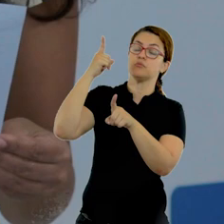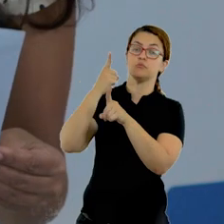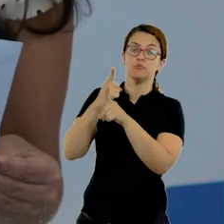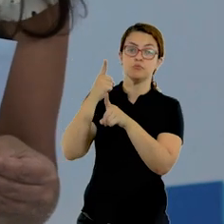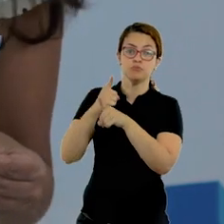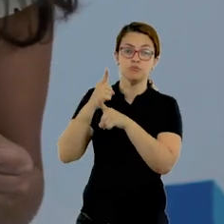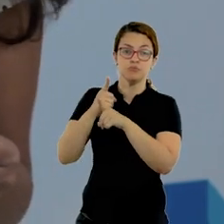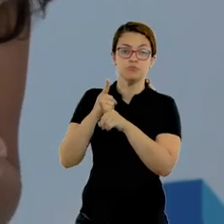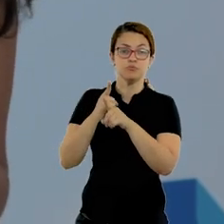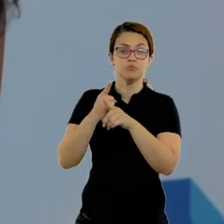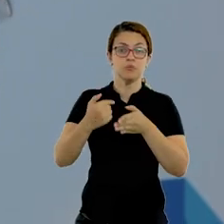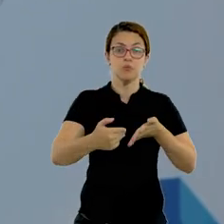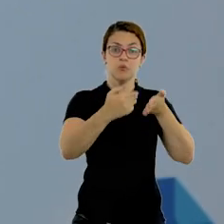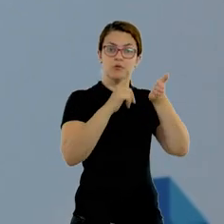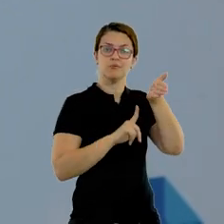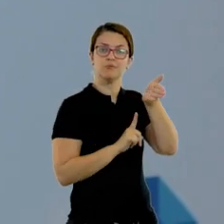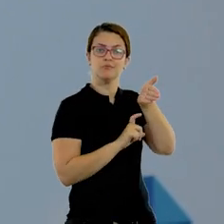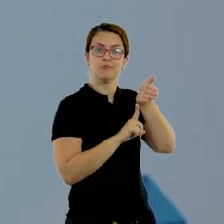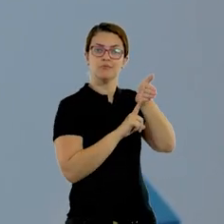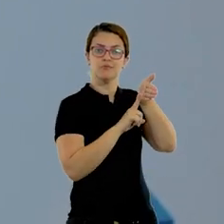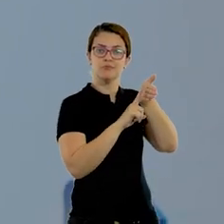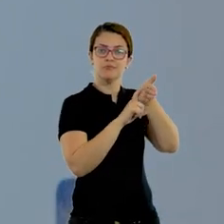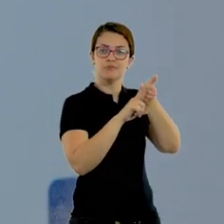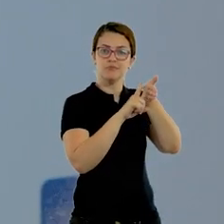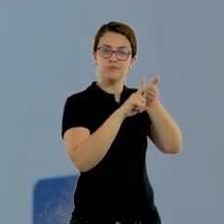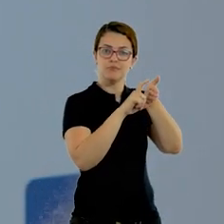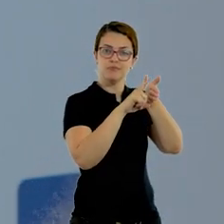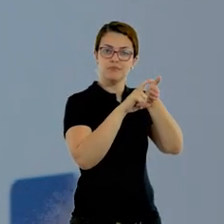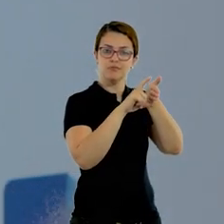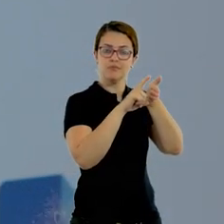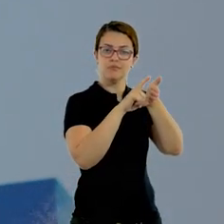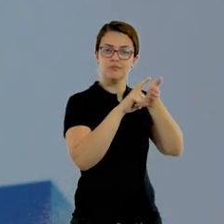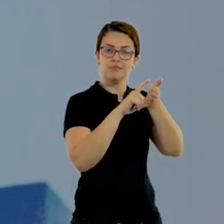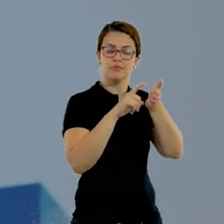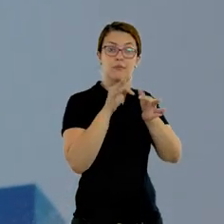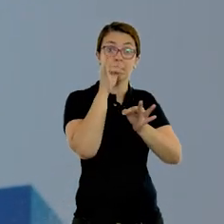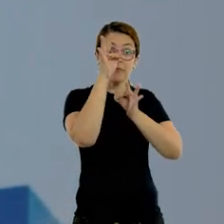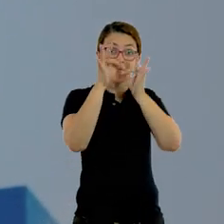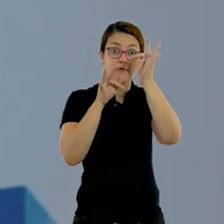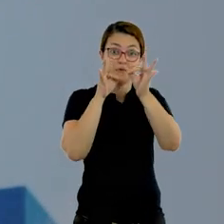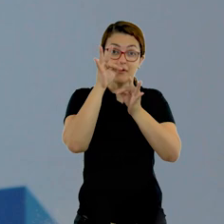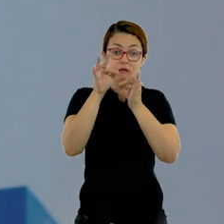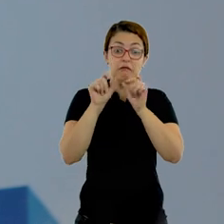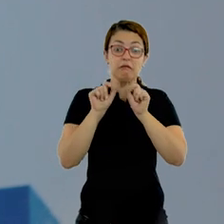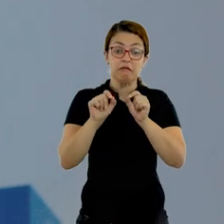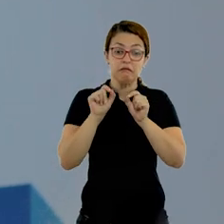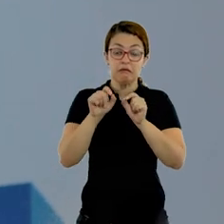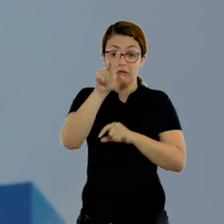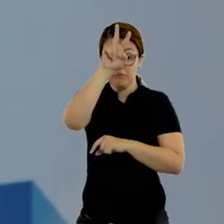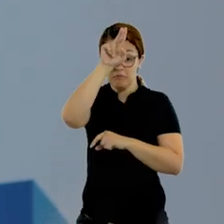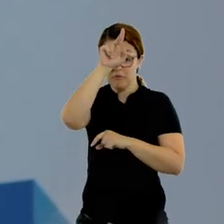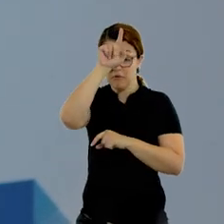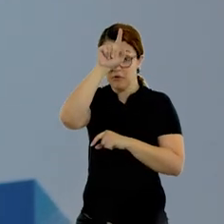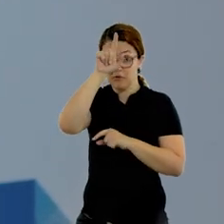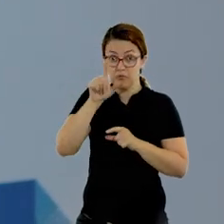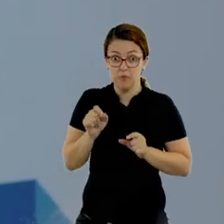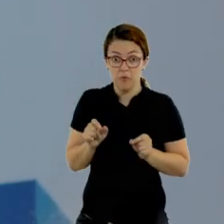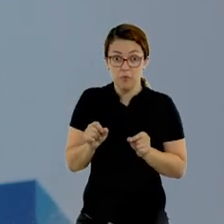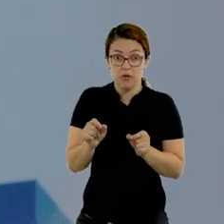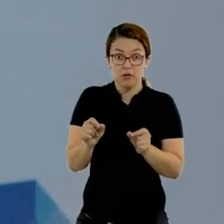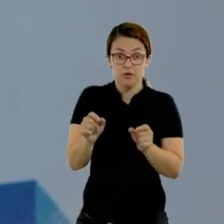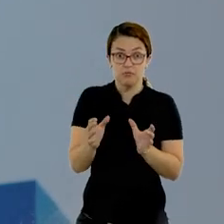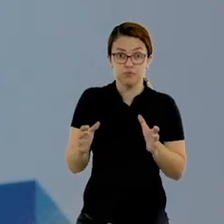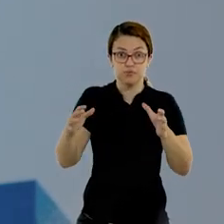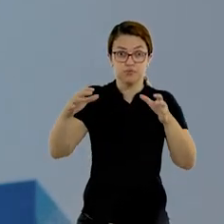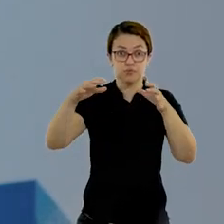Um lagarto entre o muro e a era, uma estátua de primavera? Quem me compra este formigueiro? E este sapo, que é